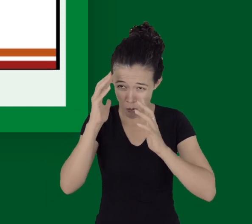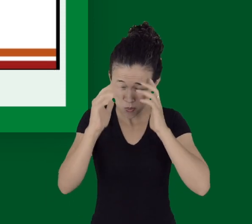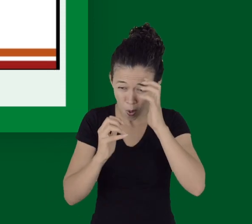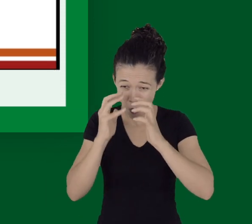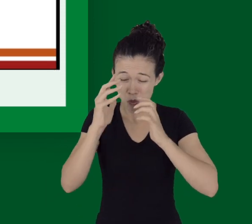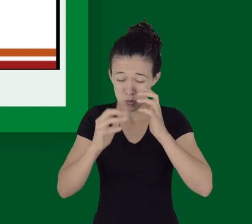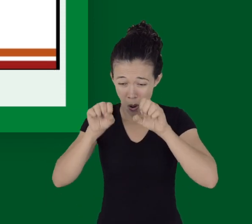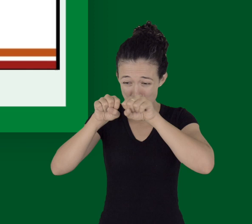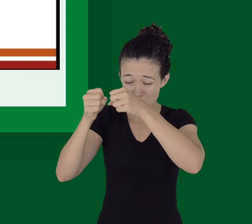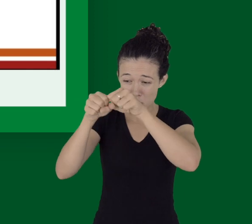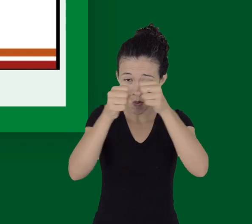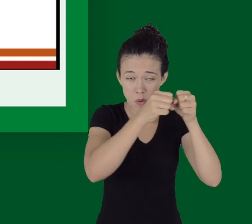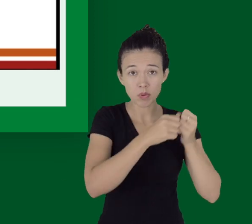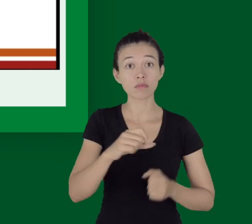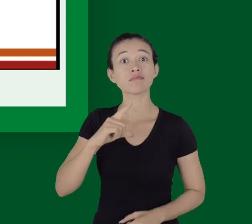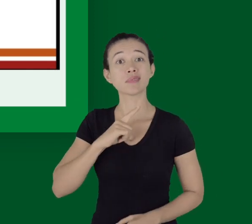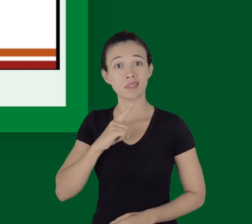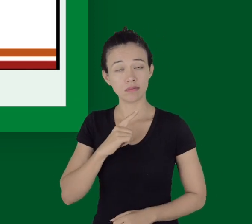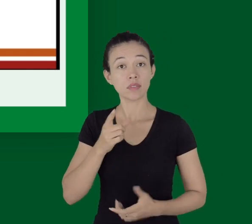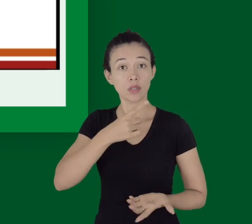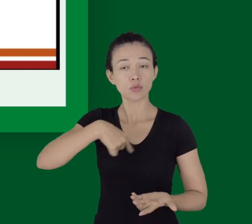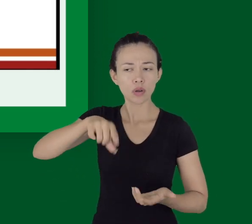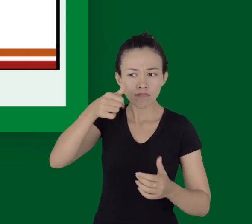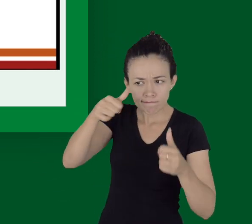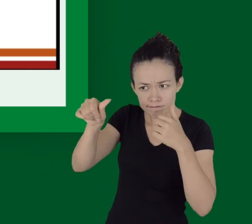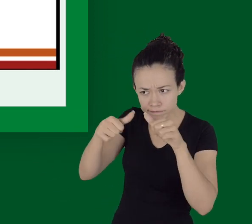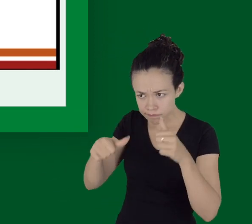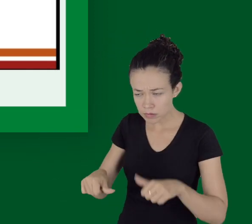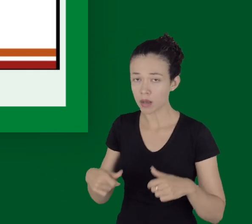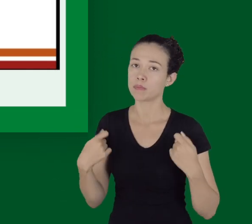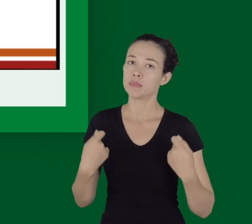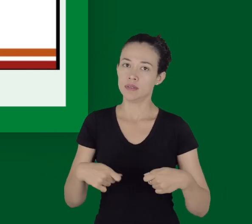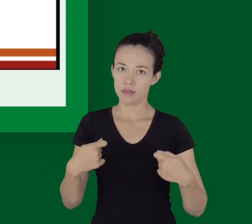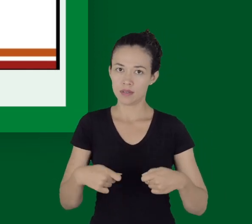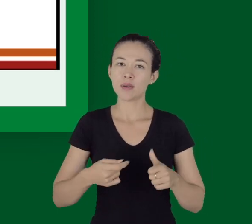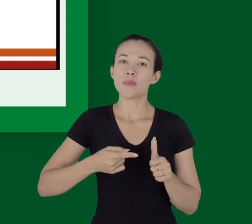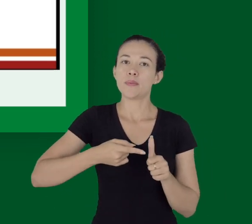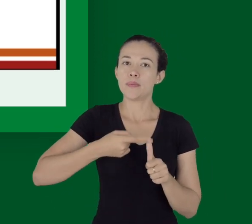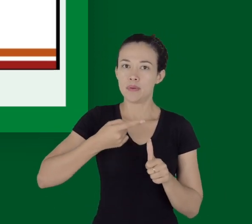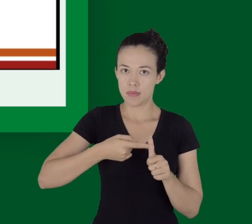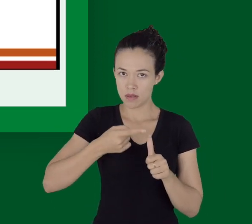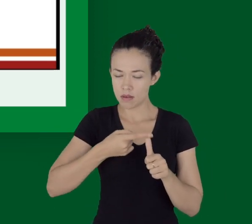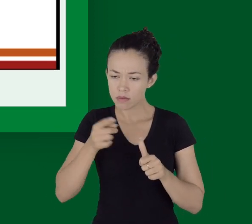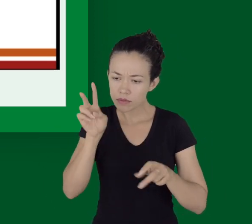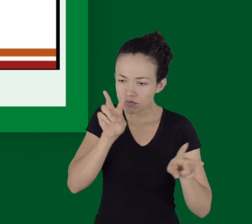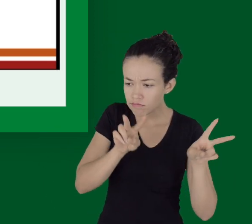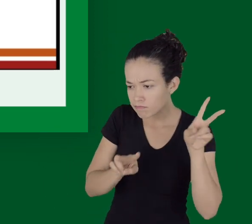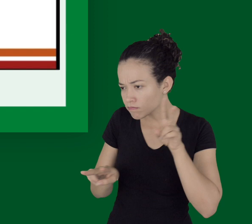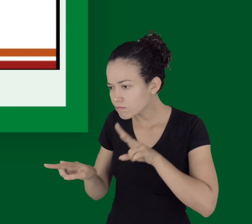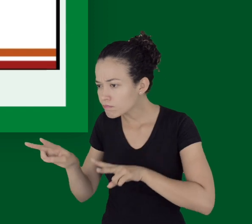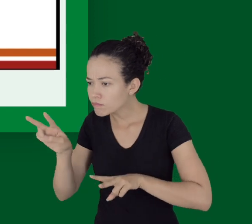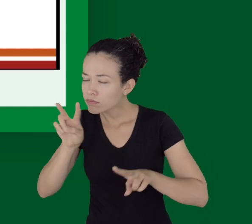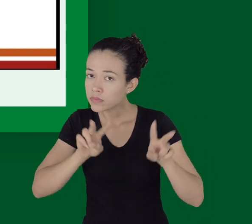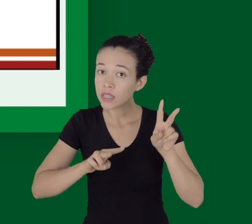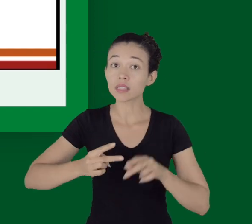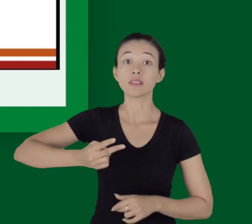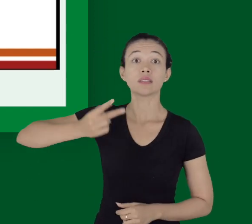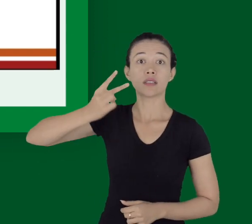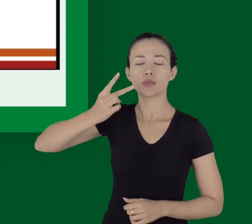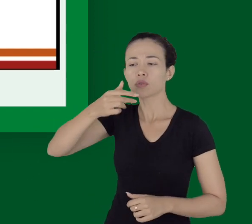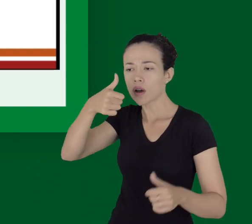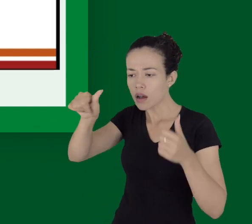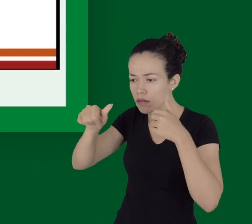paciente rebaixa muito, é a hora que o paciente tem grandes comprometimentos. Então, de um modo geral, precisa-se ter atenção nessa